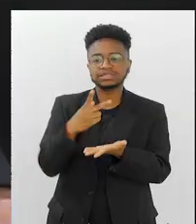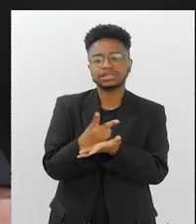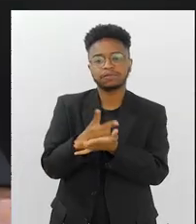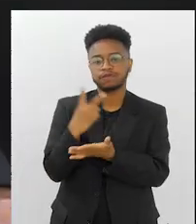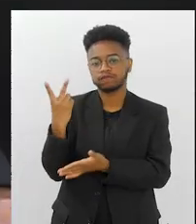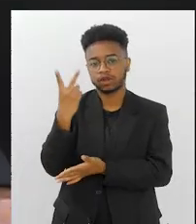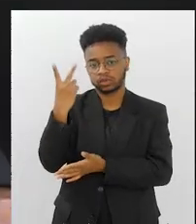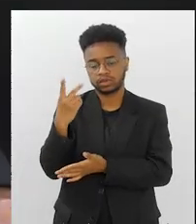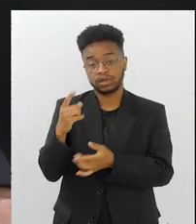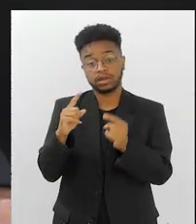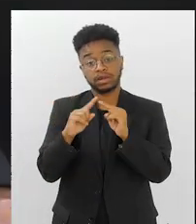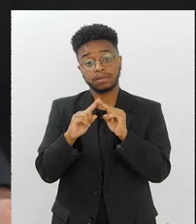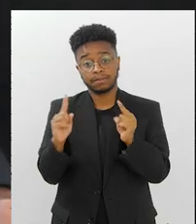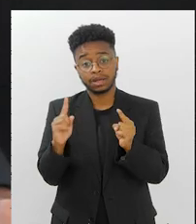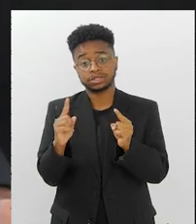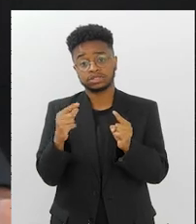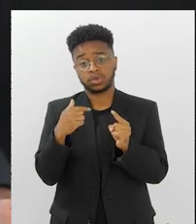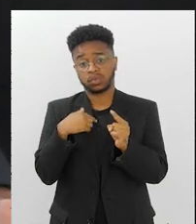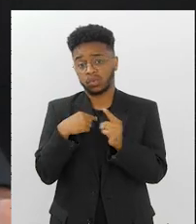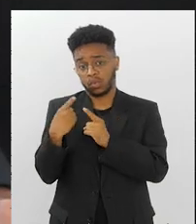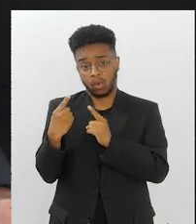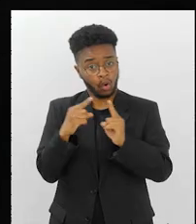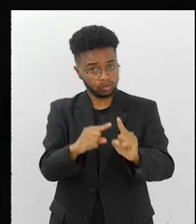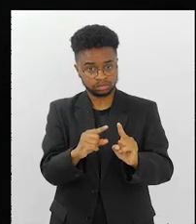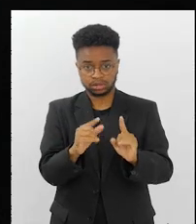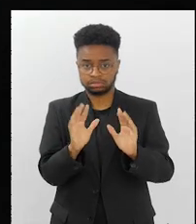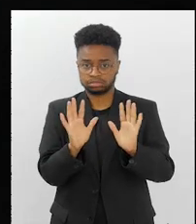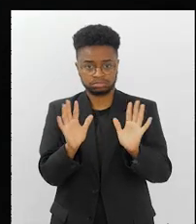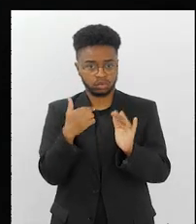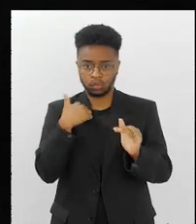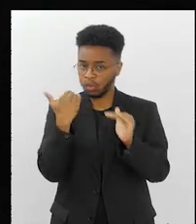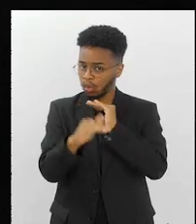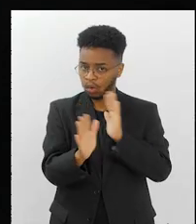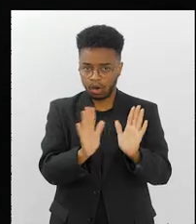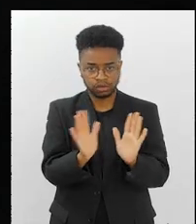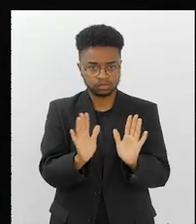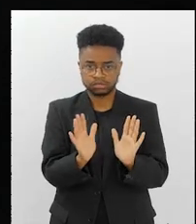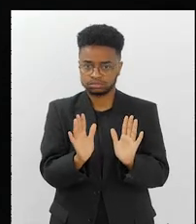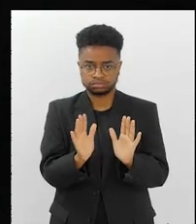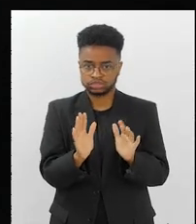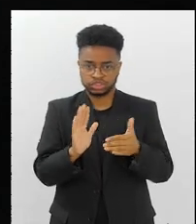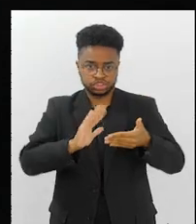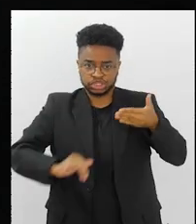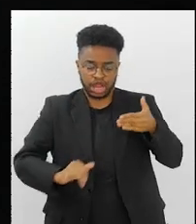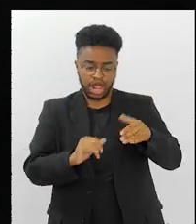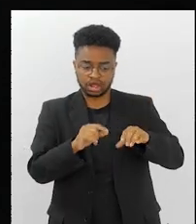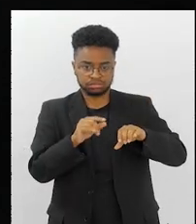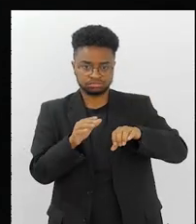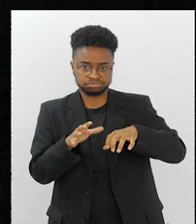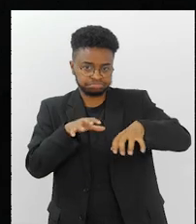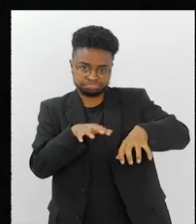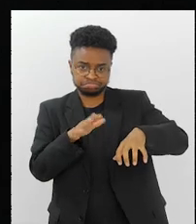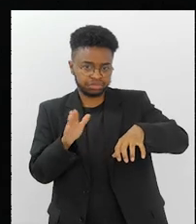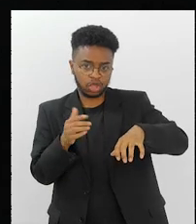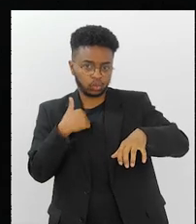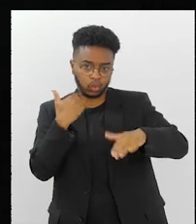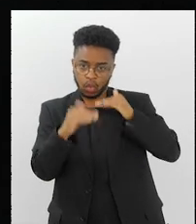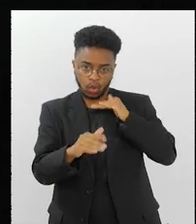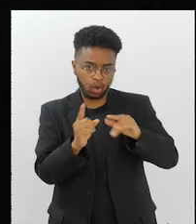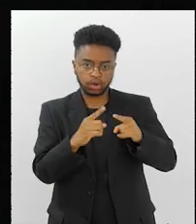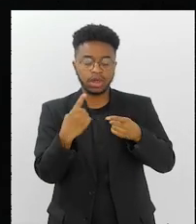carro e aí assim eu eu fui contra eu Pau o coreógrafo fui contra a retirada porque eu acho que